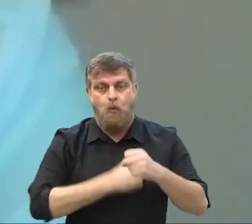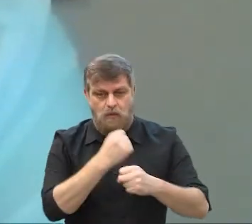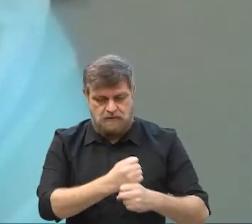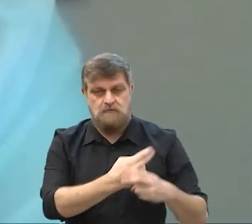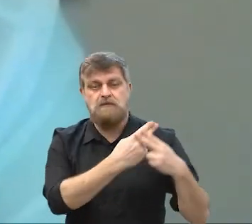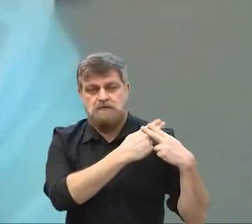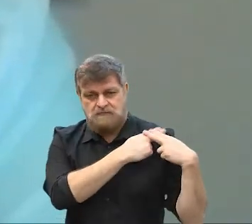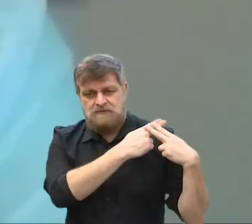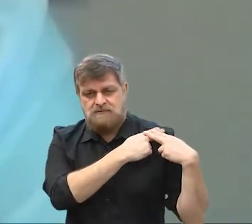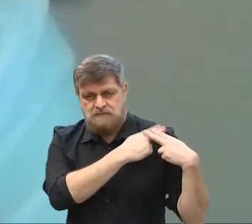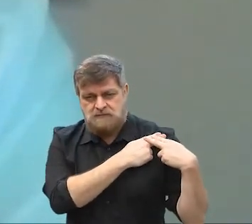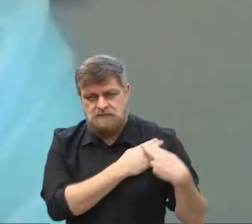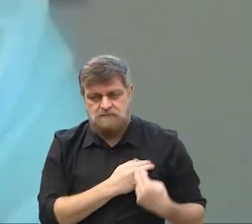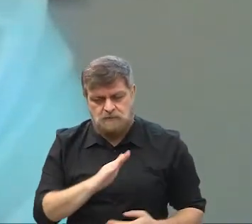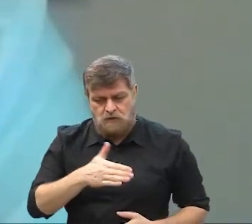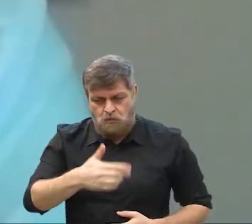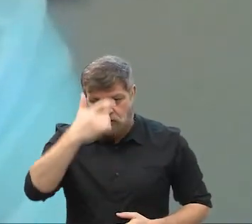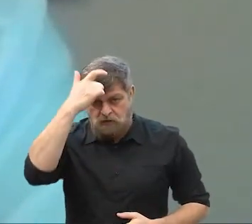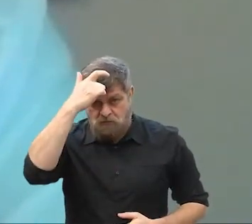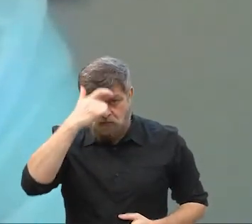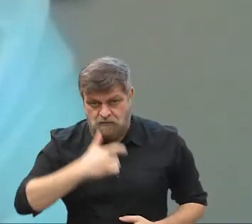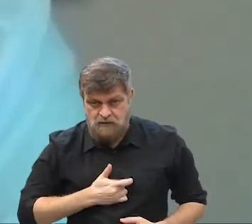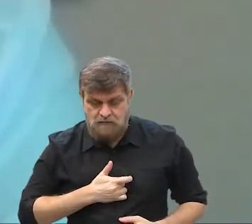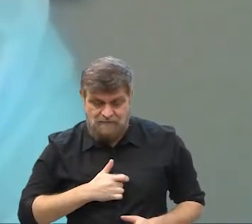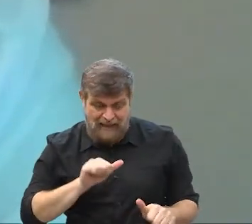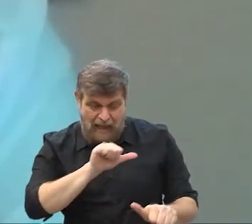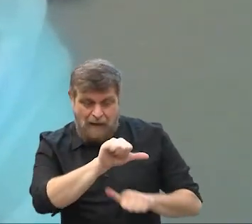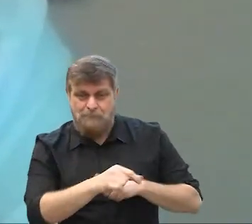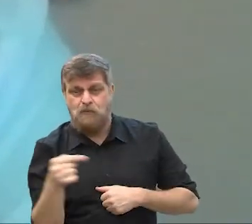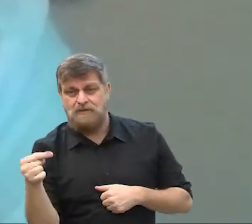presidindo-a, e foi quando a gente fez severas